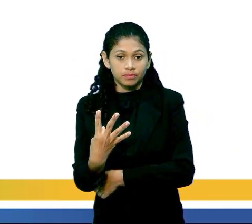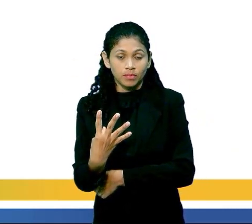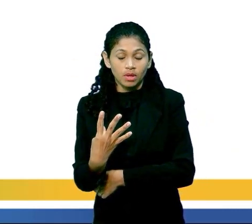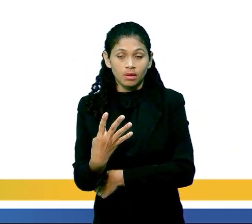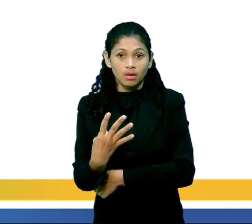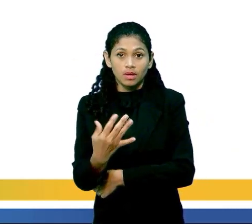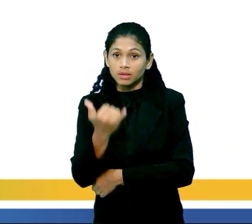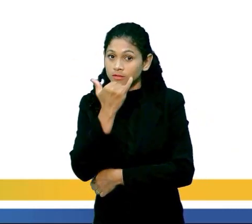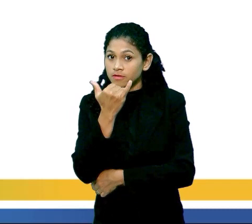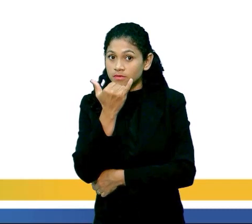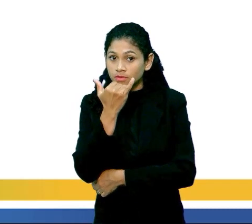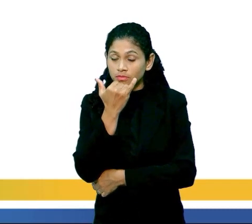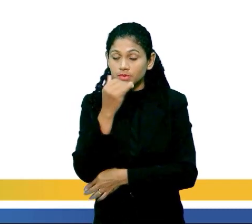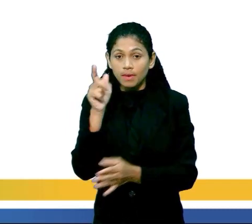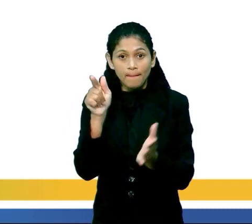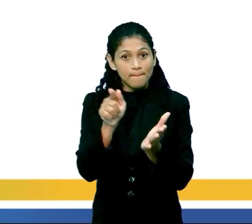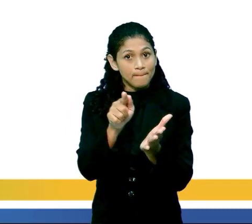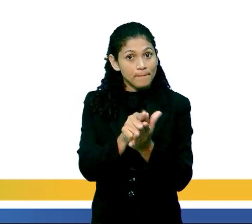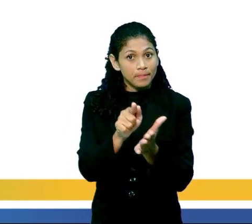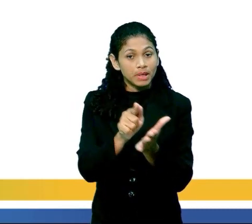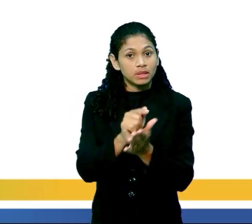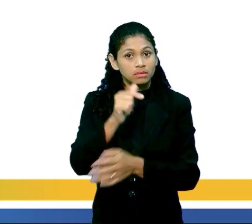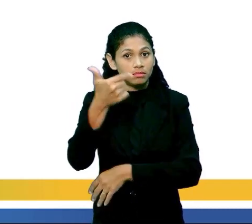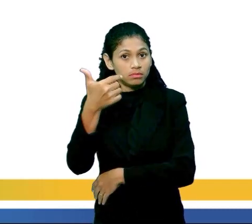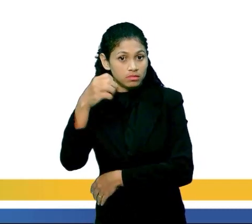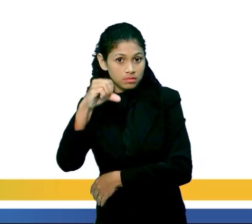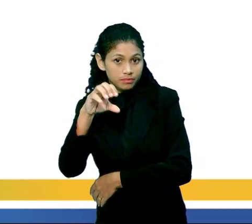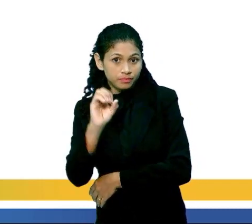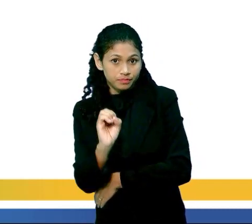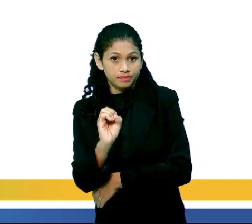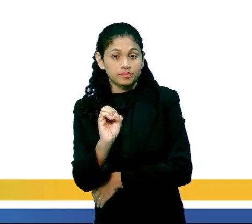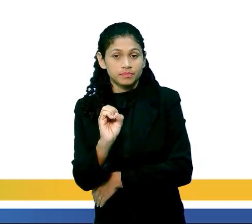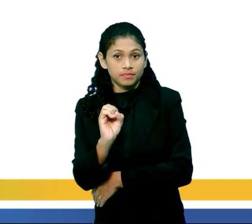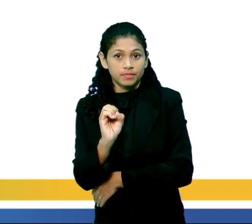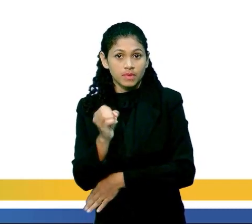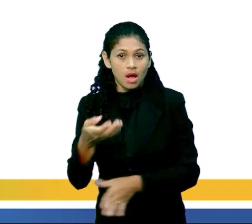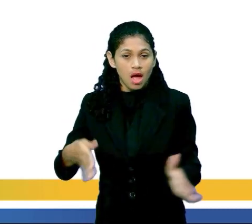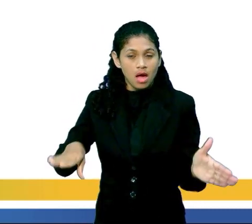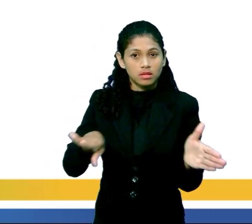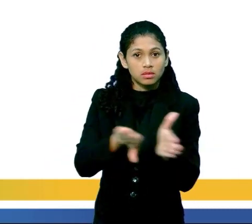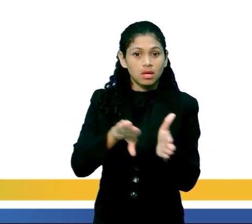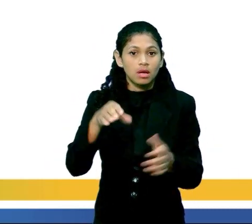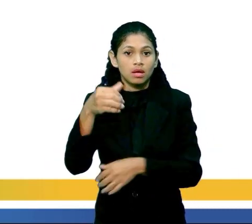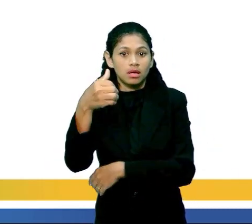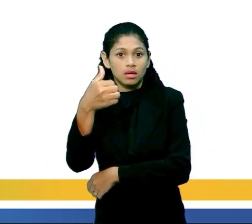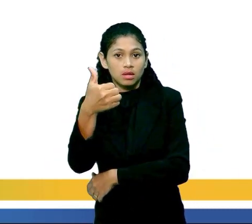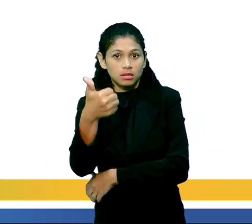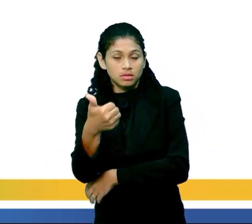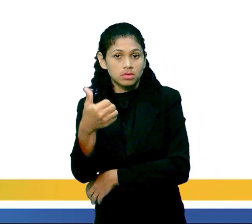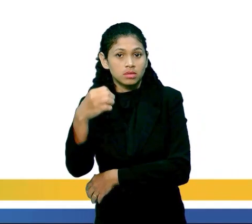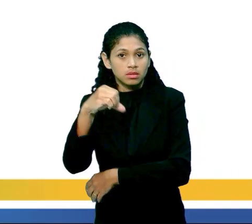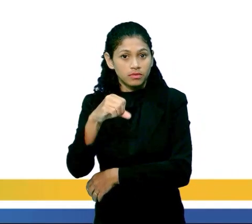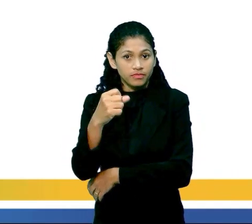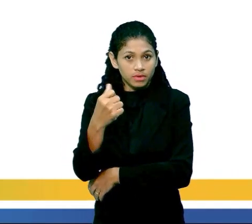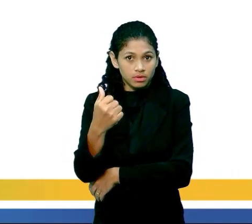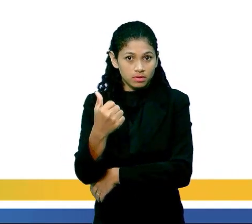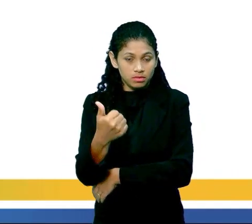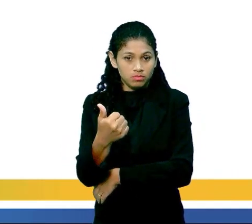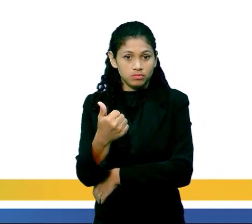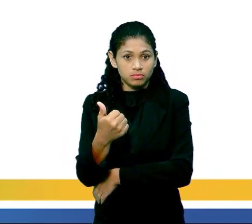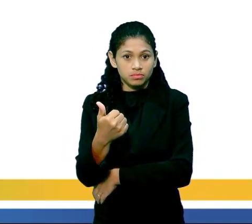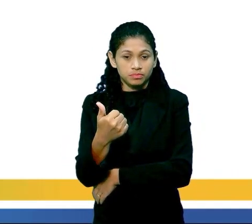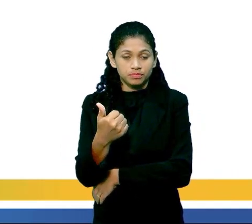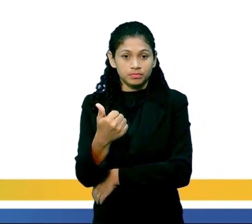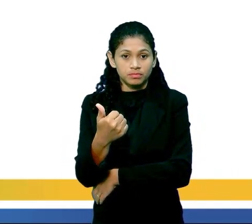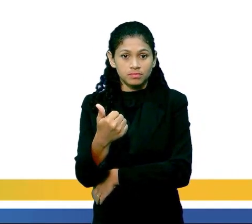página 190, a questão começa na página 190 e tem continuidade na